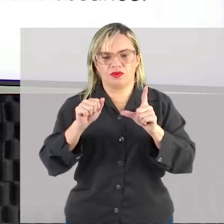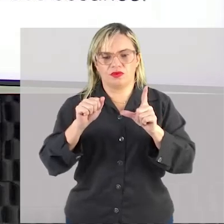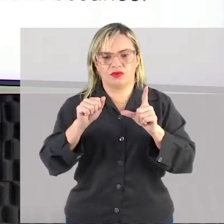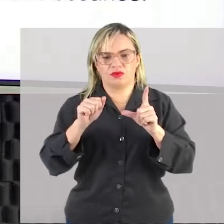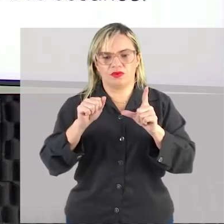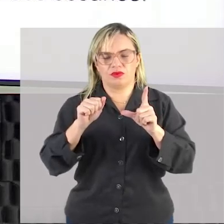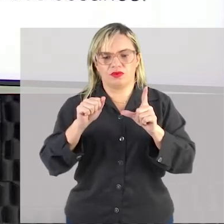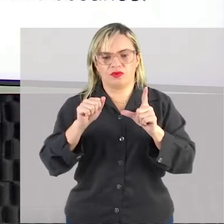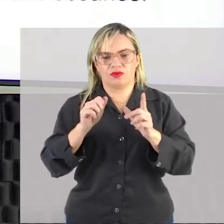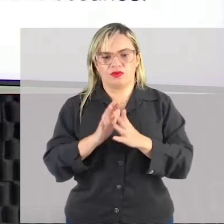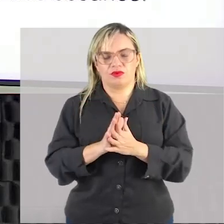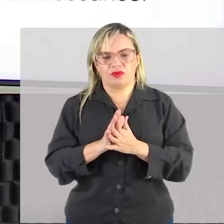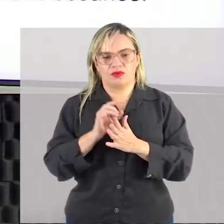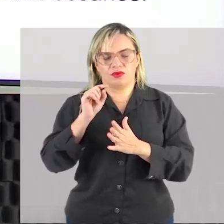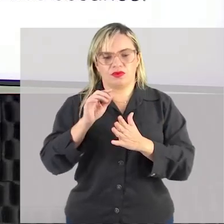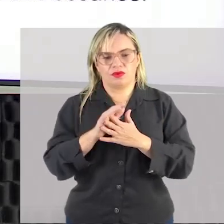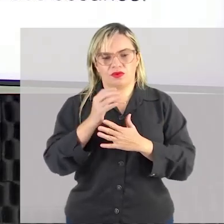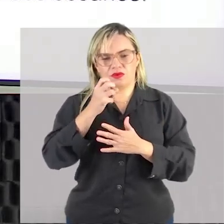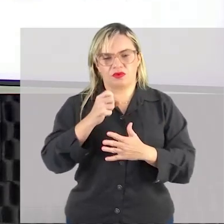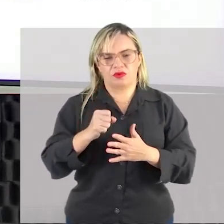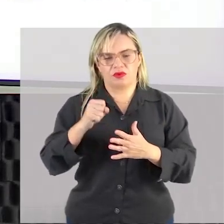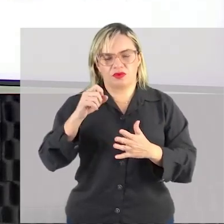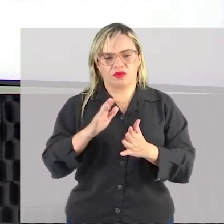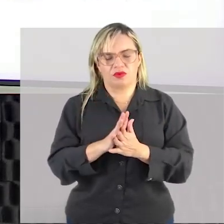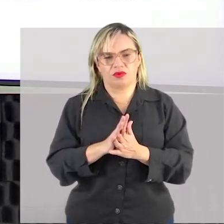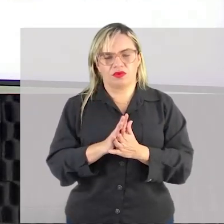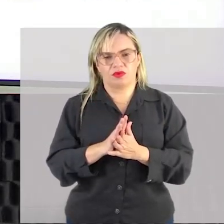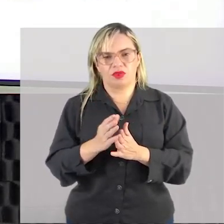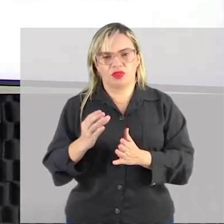acidez por conta dessa queima desses combustíveis fósseis.